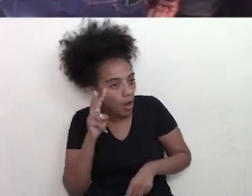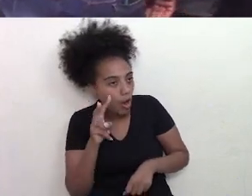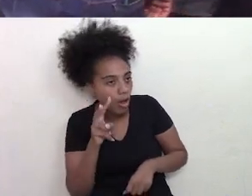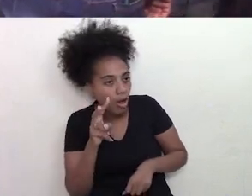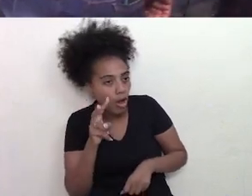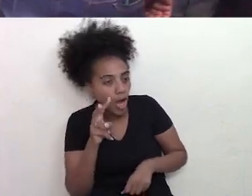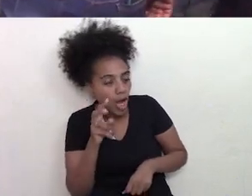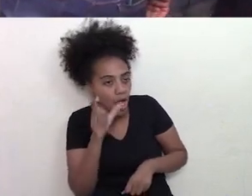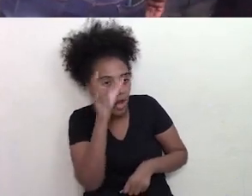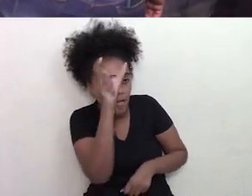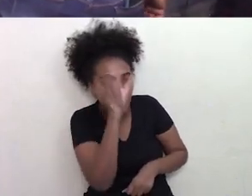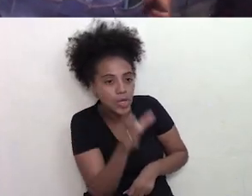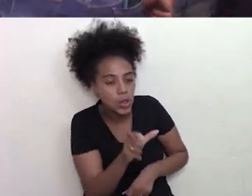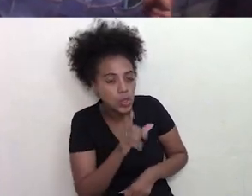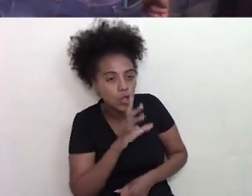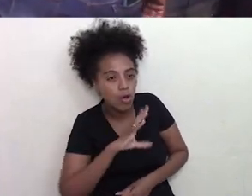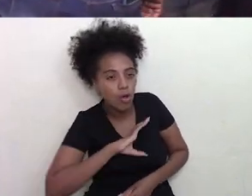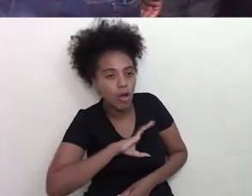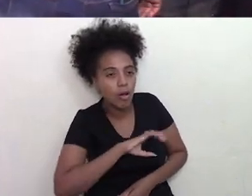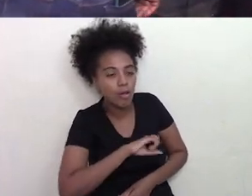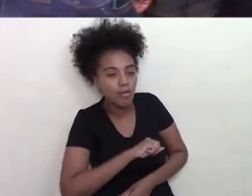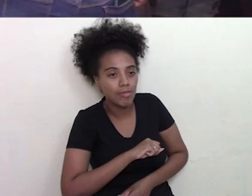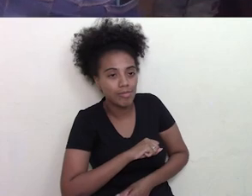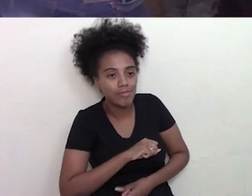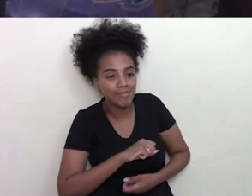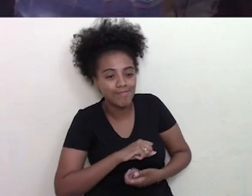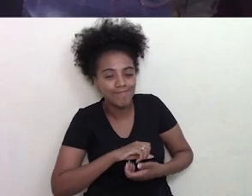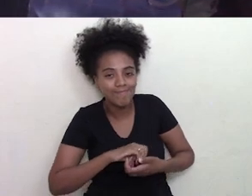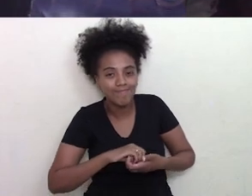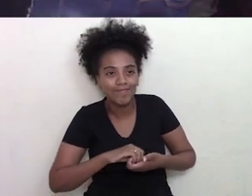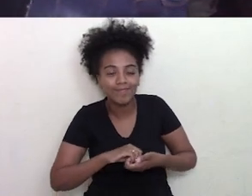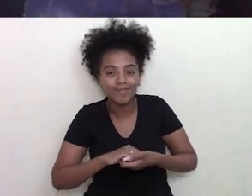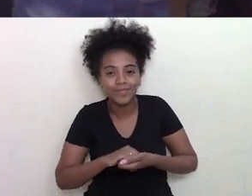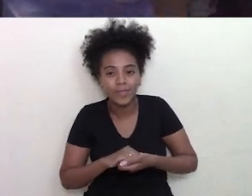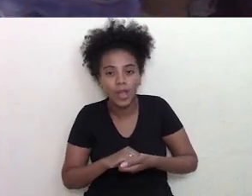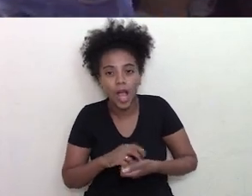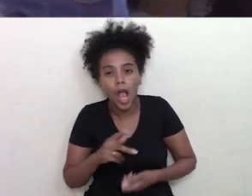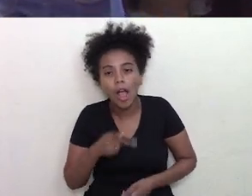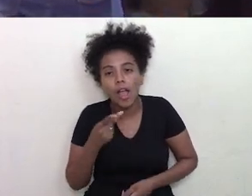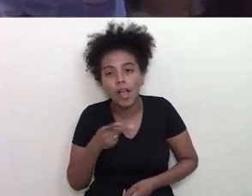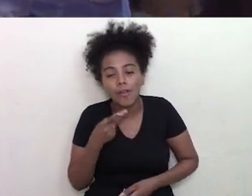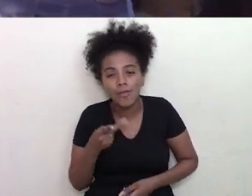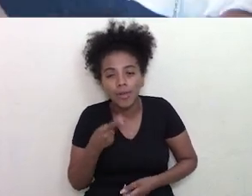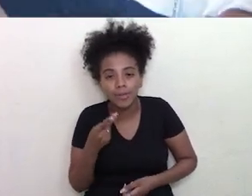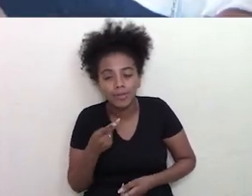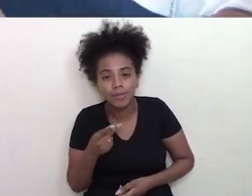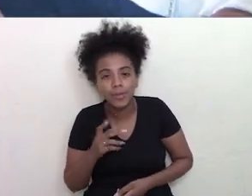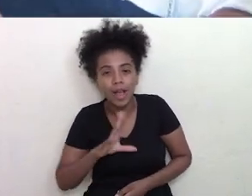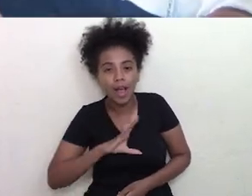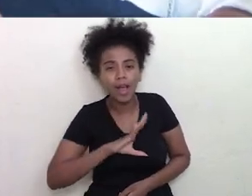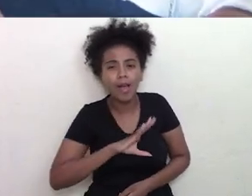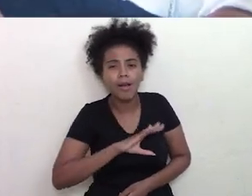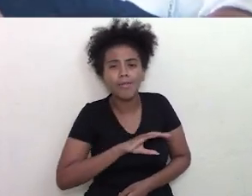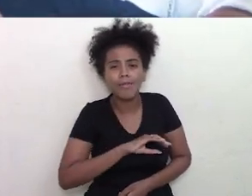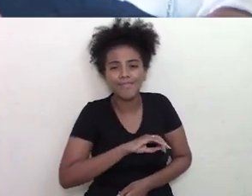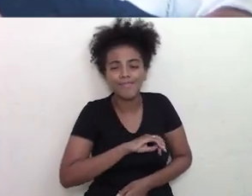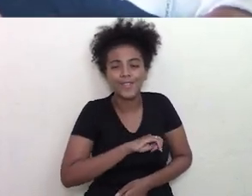seu amor, pra sua paixão. Dá o tom. E fala bem assim: amor,